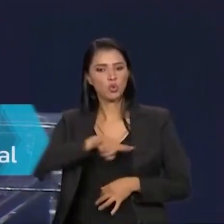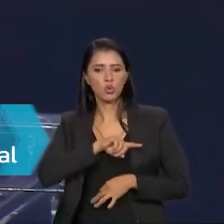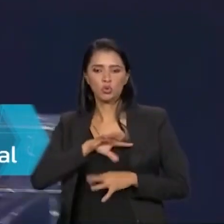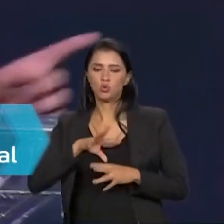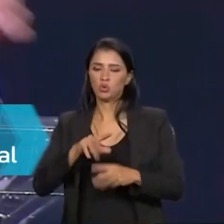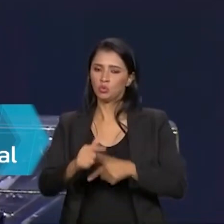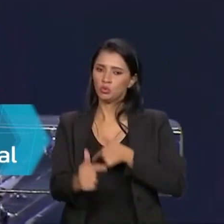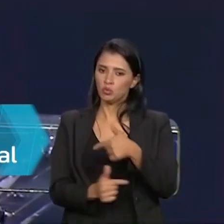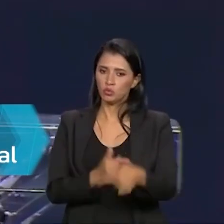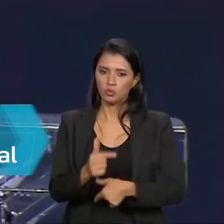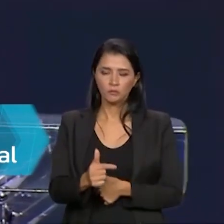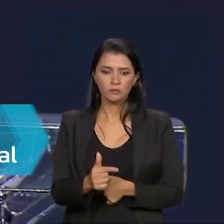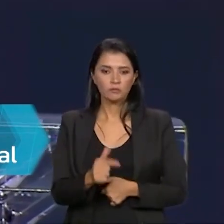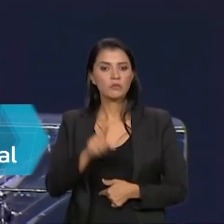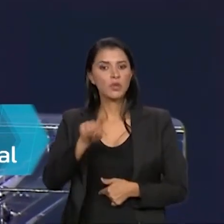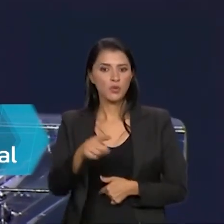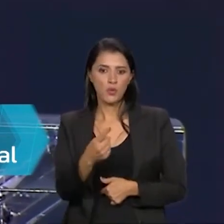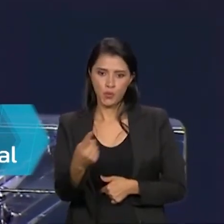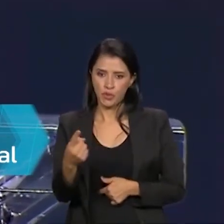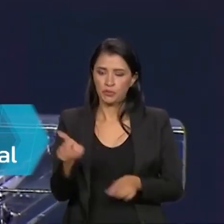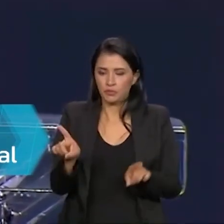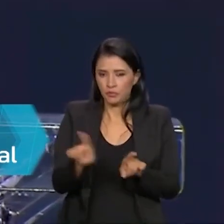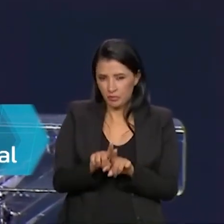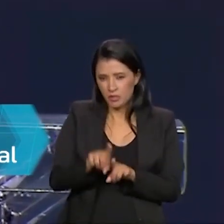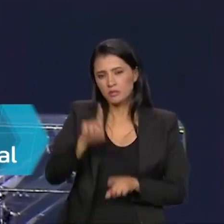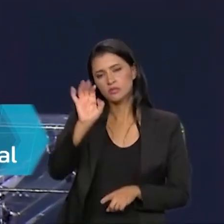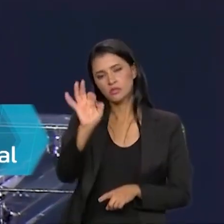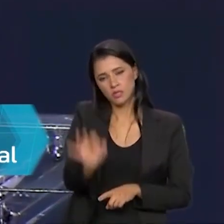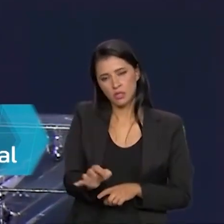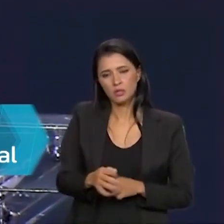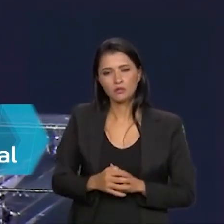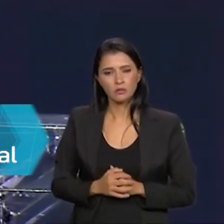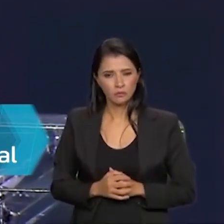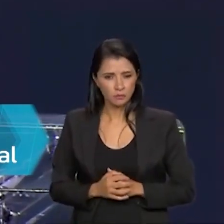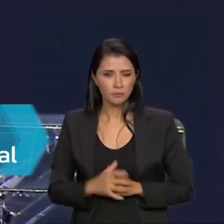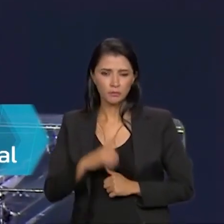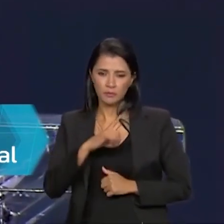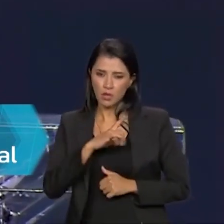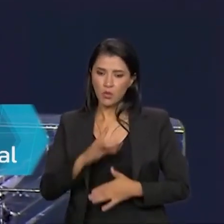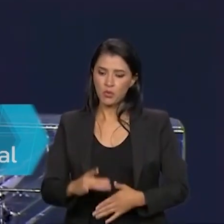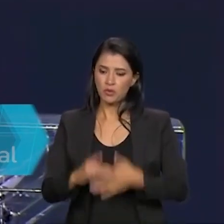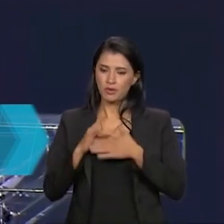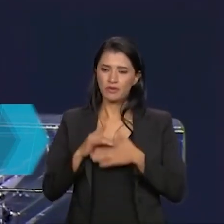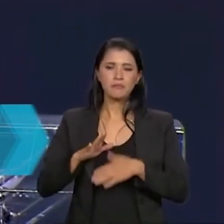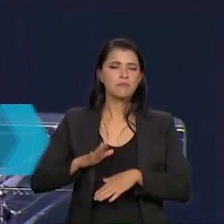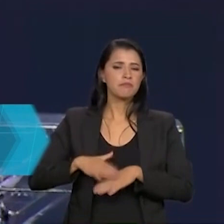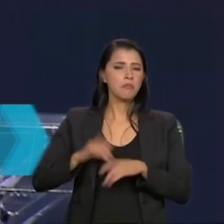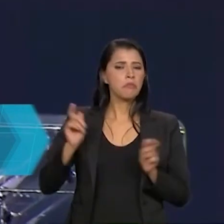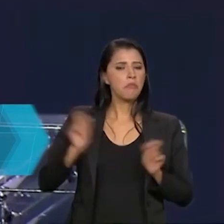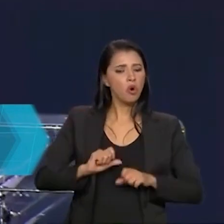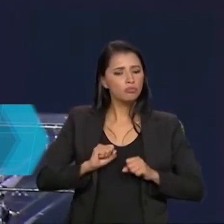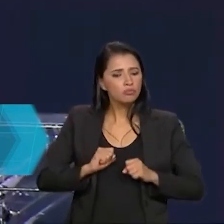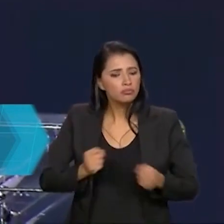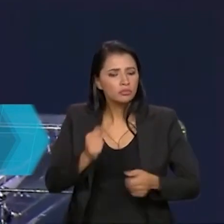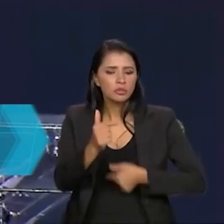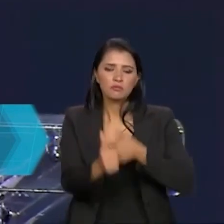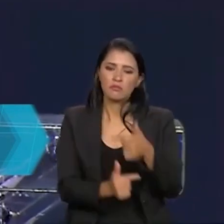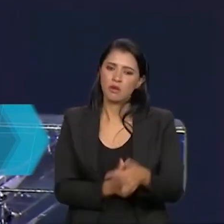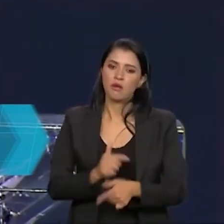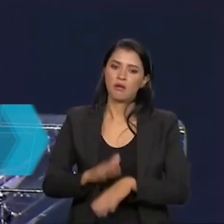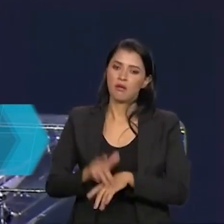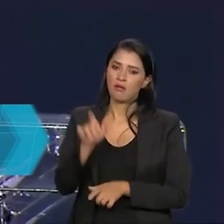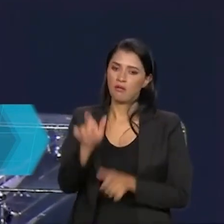pobreza que certamente entre os líderes quem mais pode fazer são